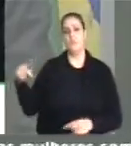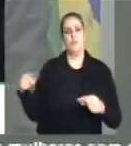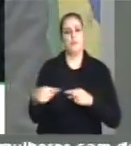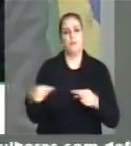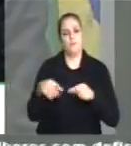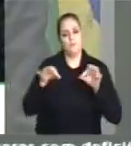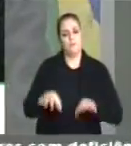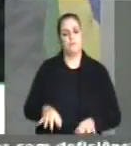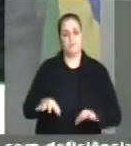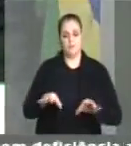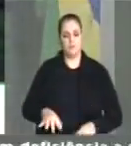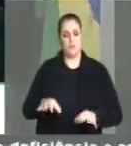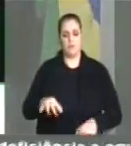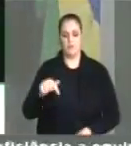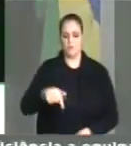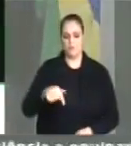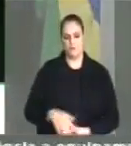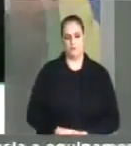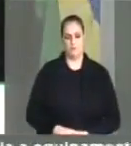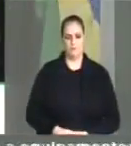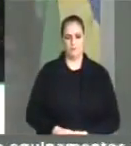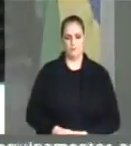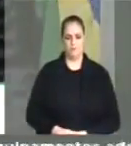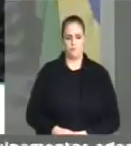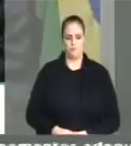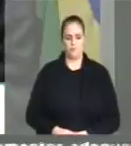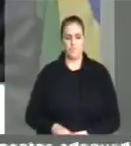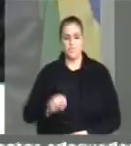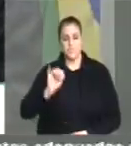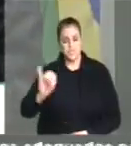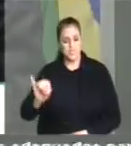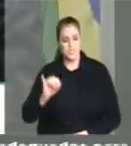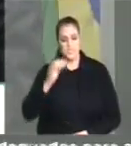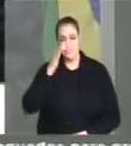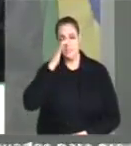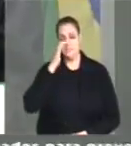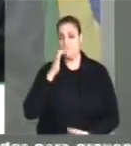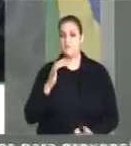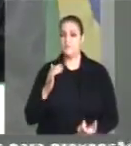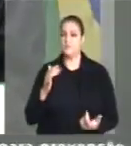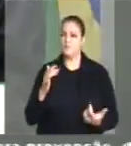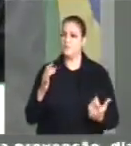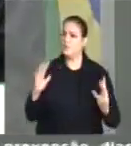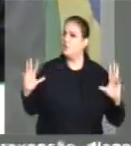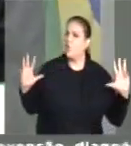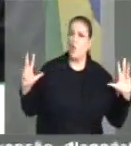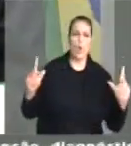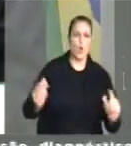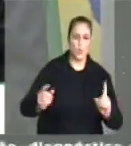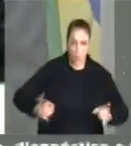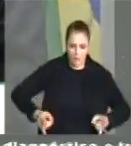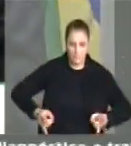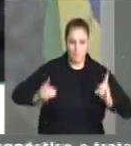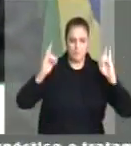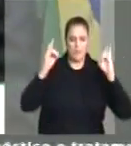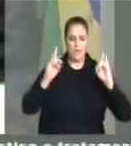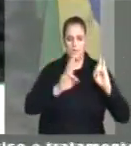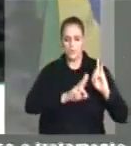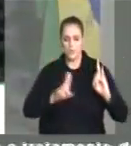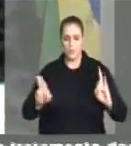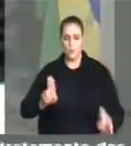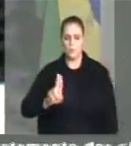Talvez que se desse do prédio todo, não teria o significado